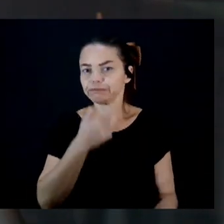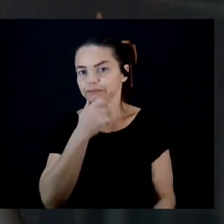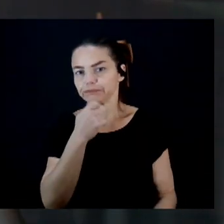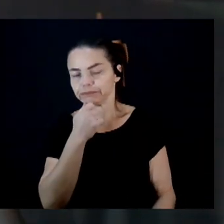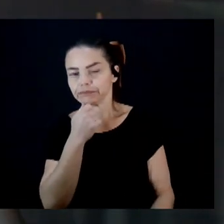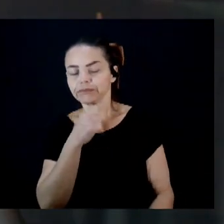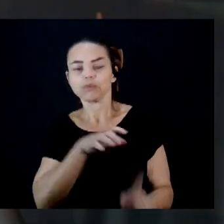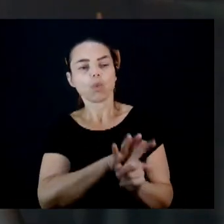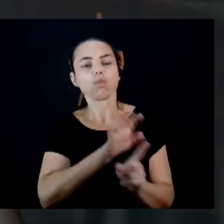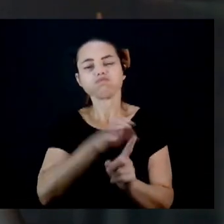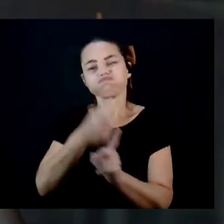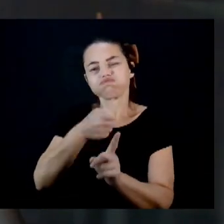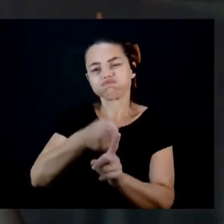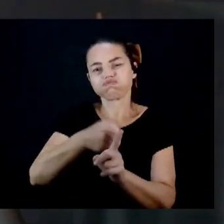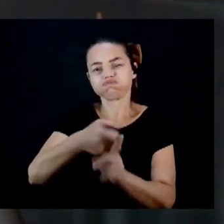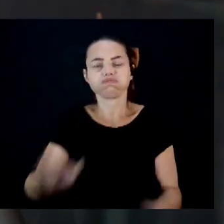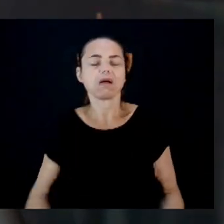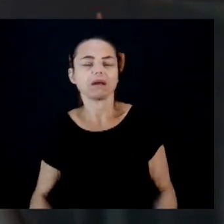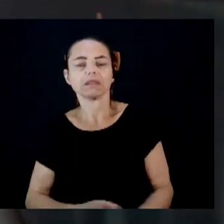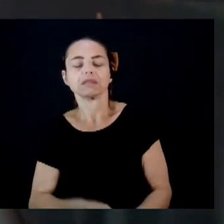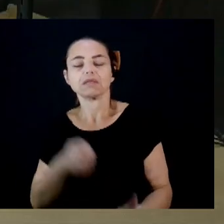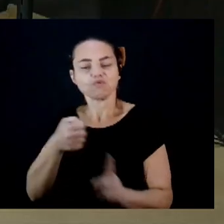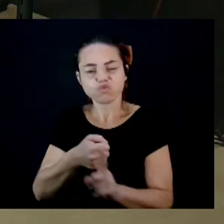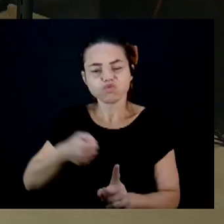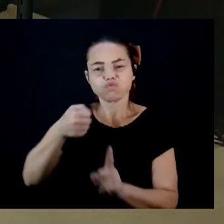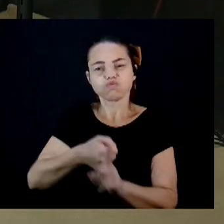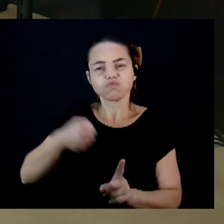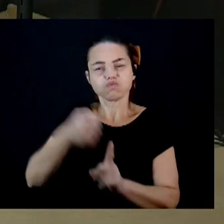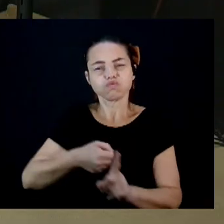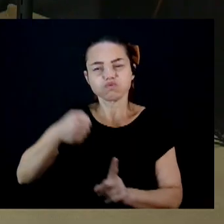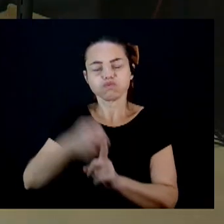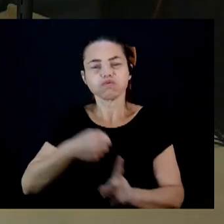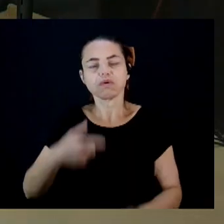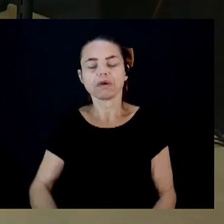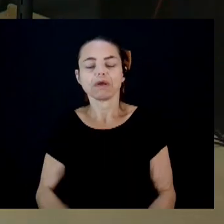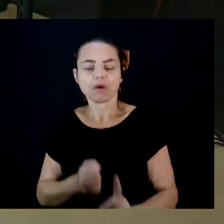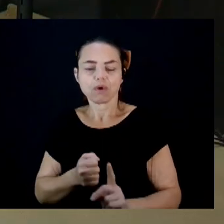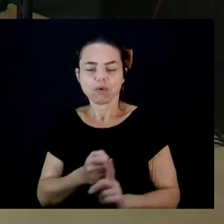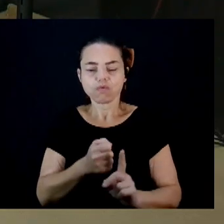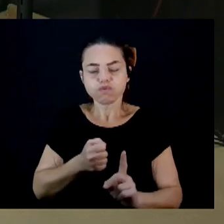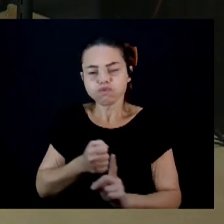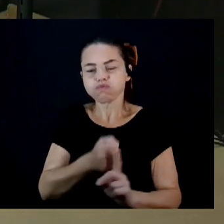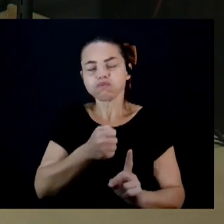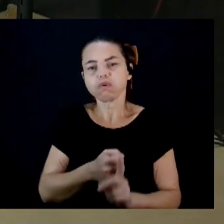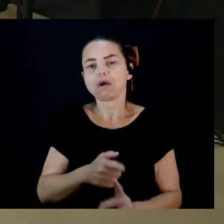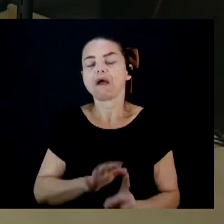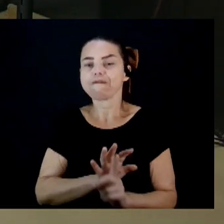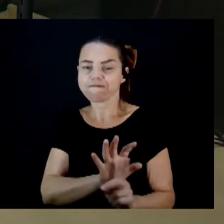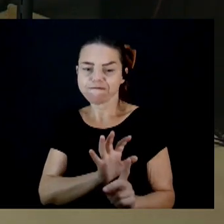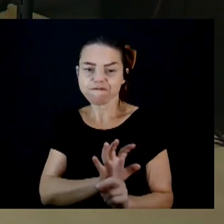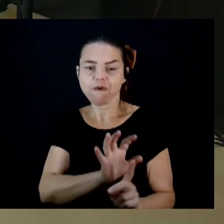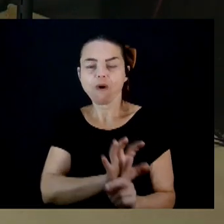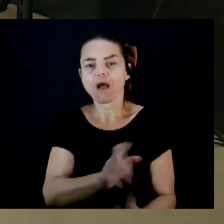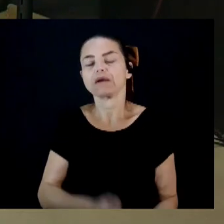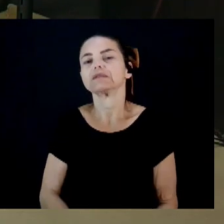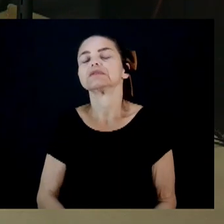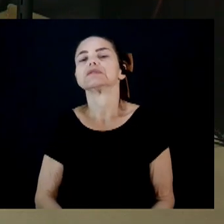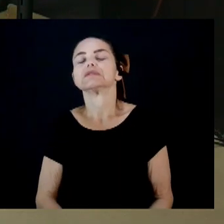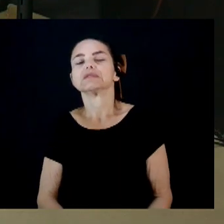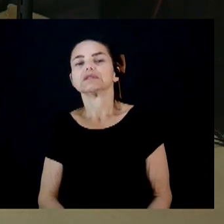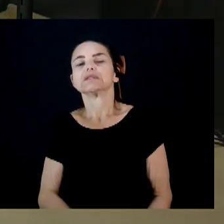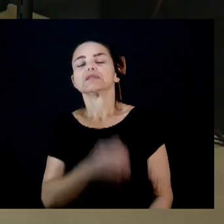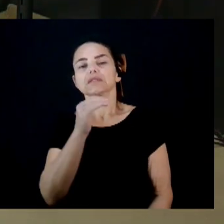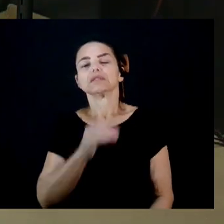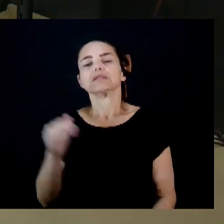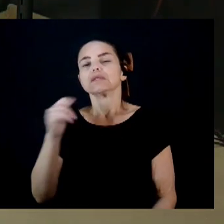Forçado, digamos assim, né? Totalmente... Tá na hora. Exato. Vou te Mas apresentar quem aqui o que decidia era um que é. adulto. Exato. Sim, Tava o na pai, hora, normalmente, né? exato. O